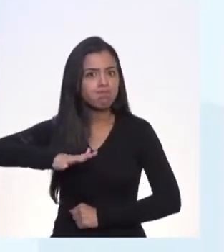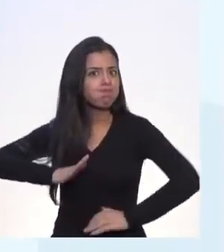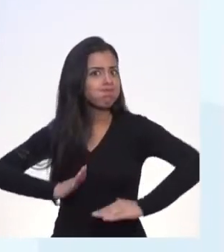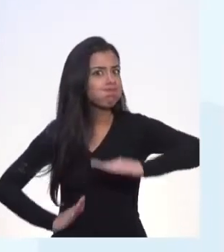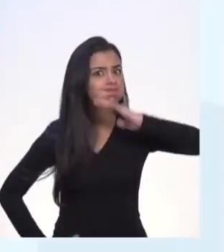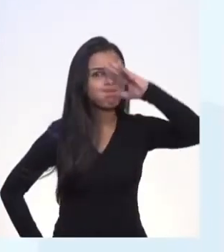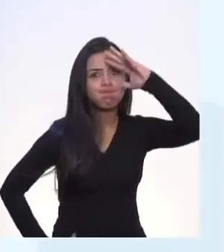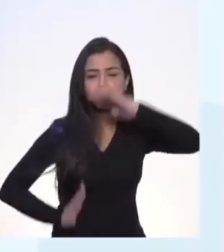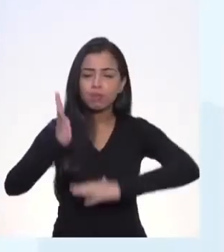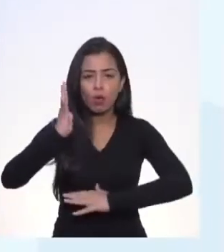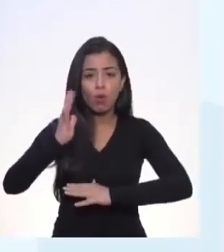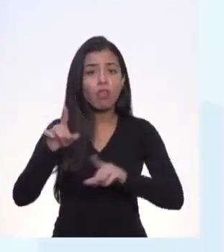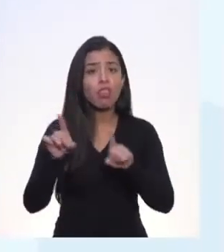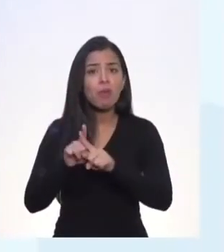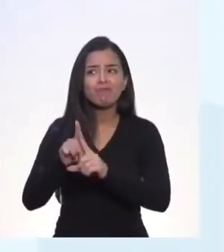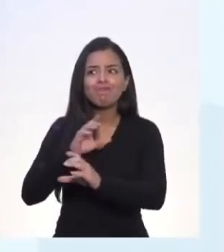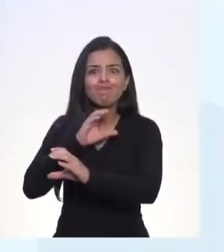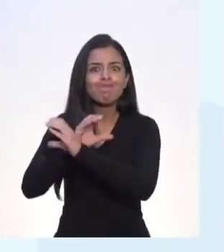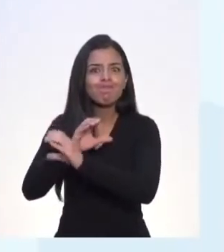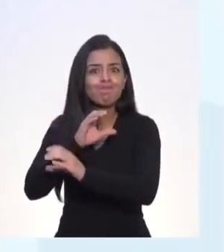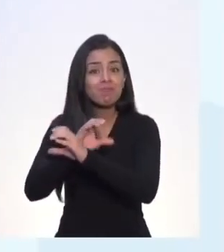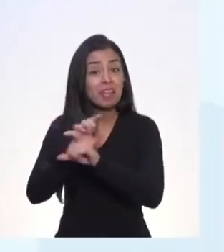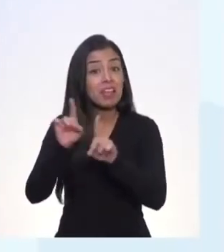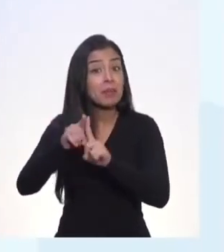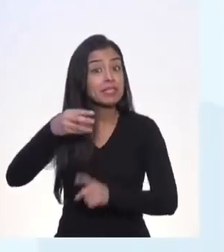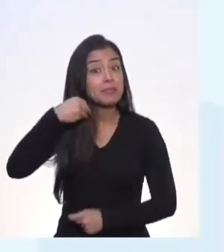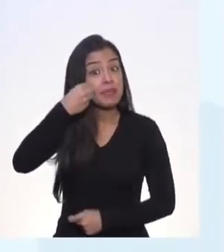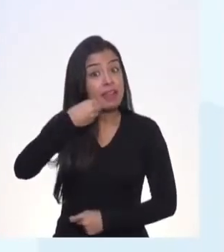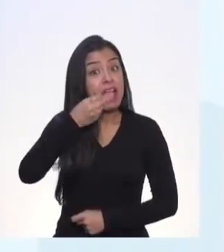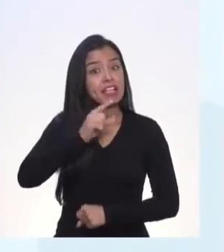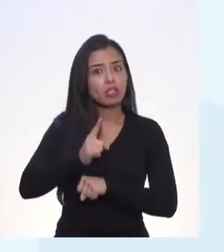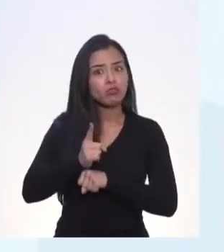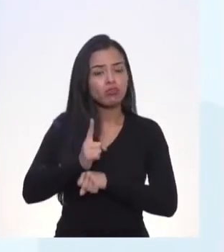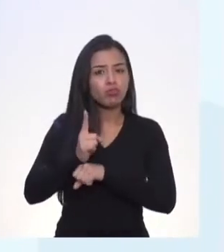a experiência em si de ser astronauta.